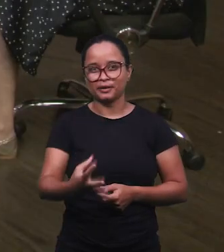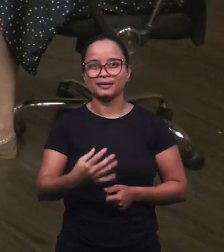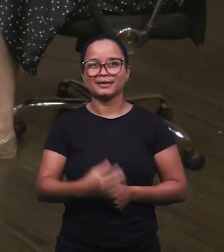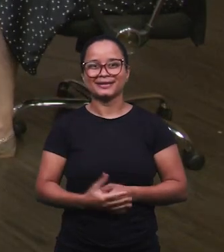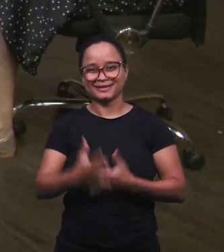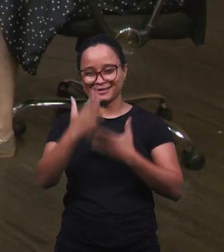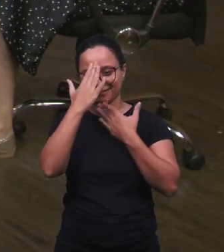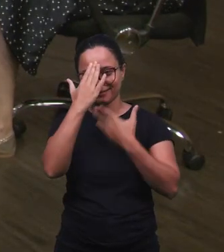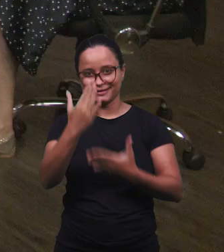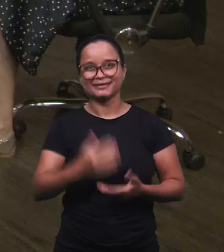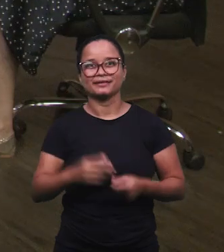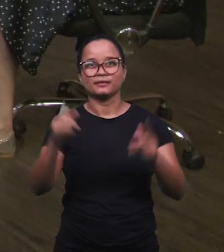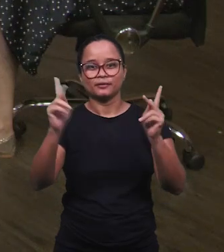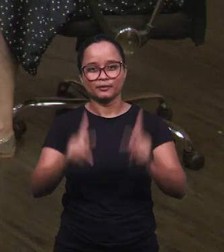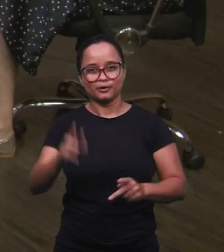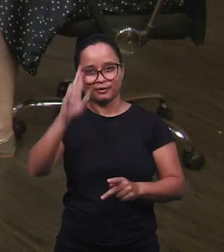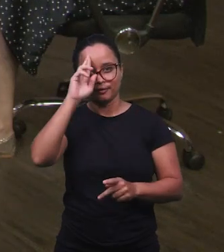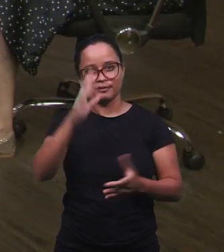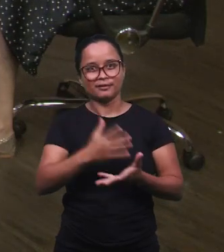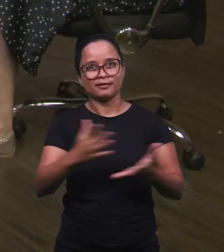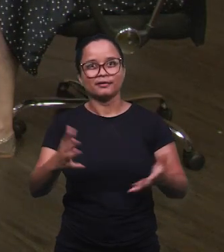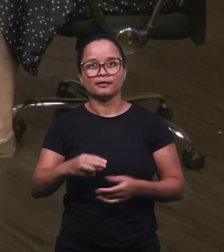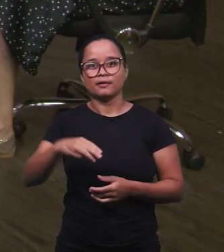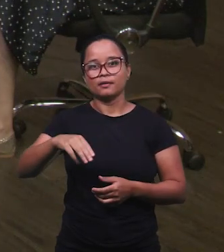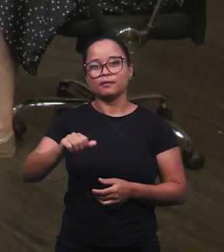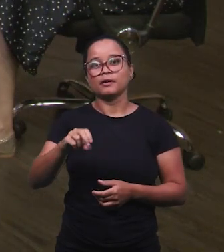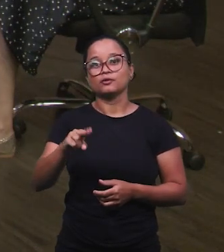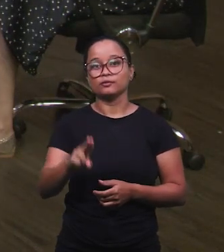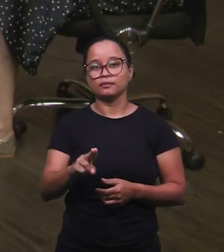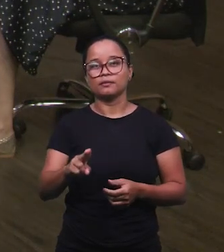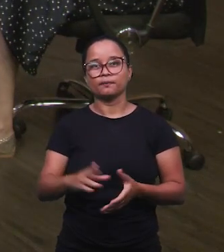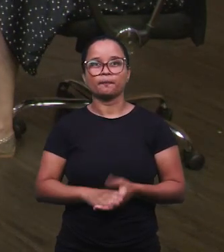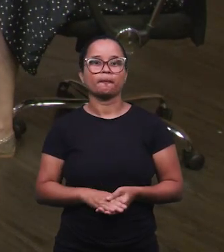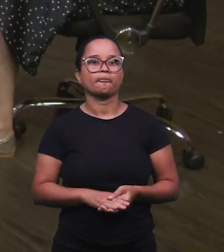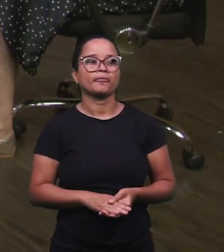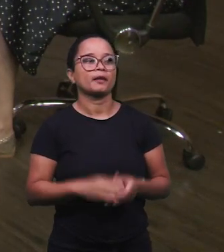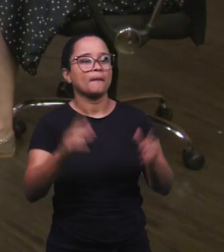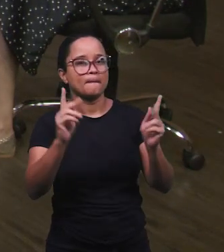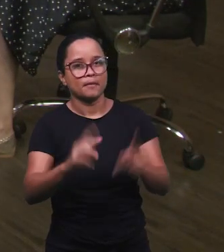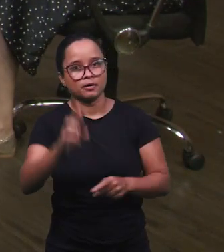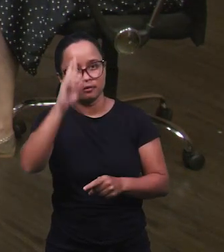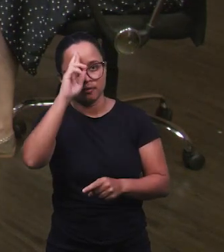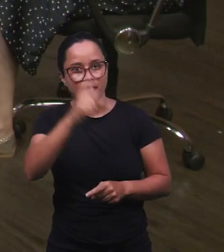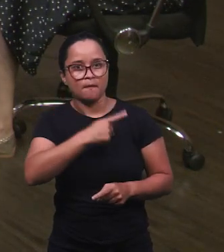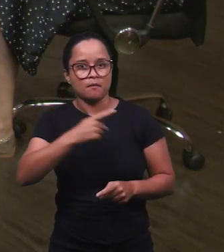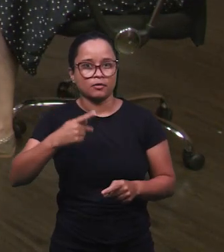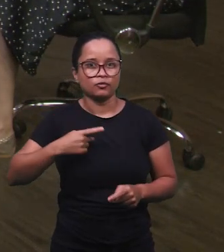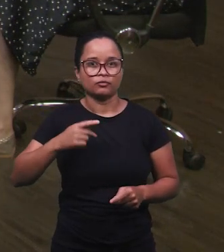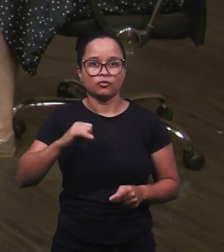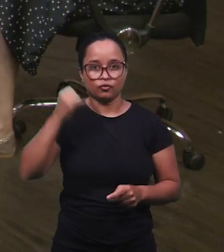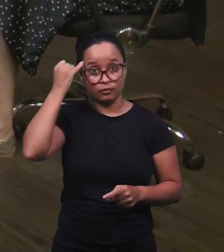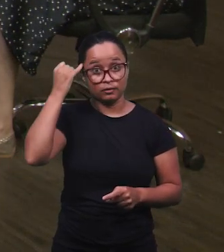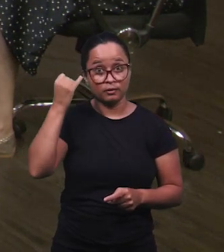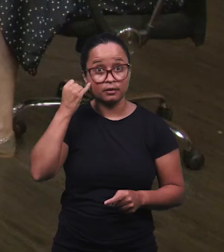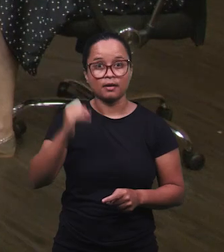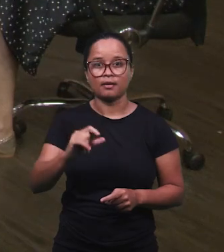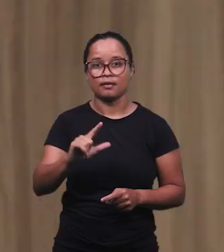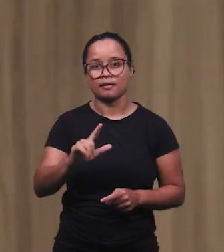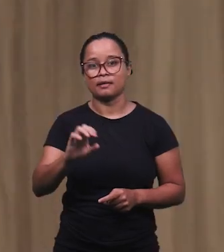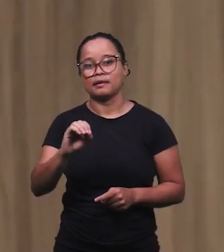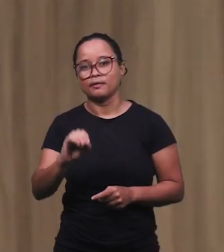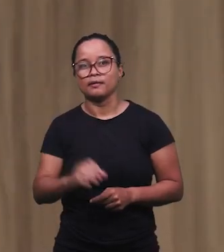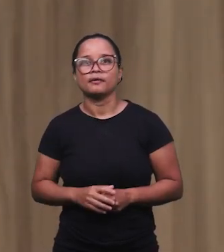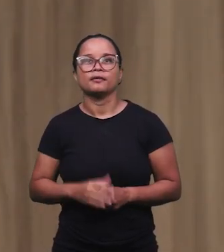Muito bem, Nínive. Obrigado, querida. Paz do Senhor. Manu, paz do Senhor. Pai do Senhor, pastor Josias, Léo, meninas. Foi